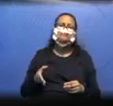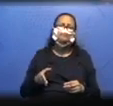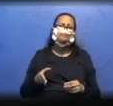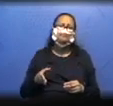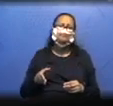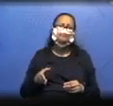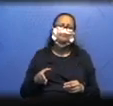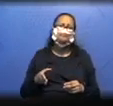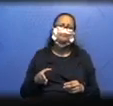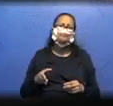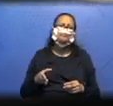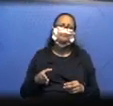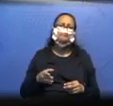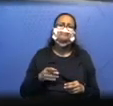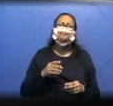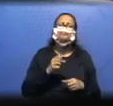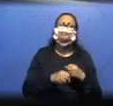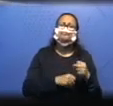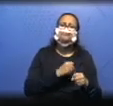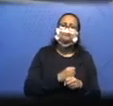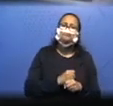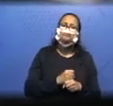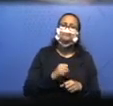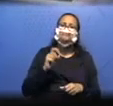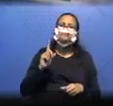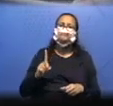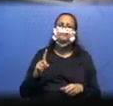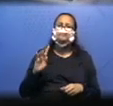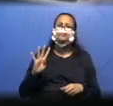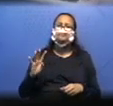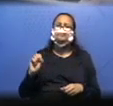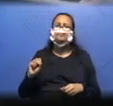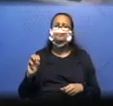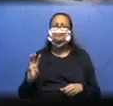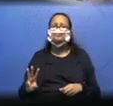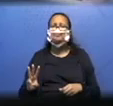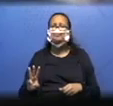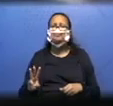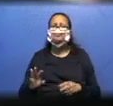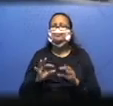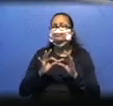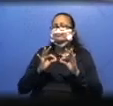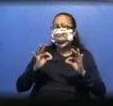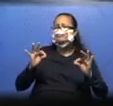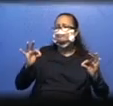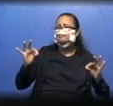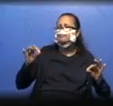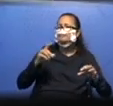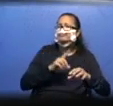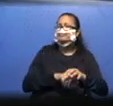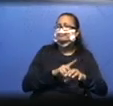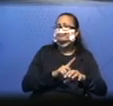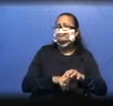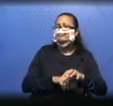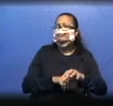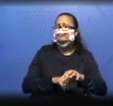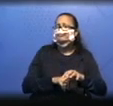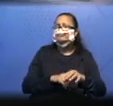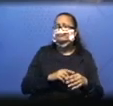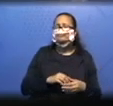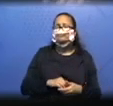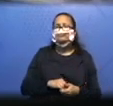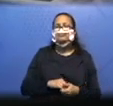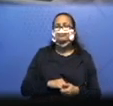foi sabido, descoberto, falado em 1483. Linha do tempo. Relacionar o que